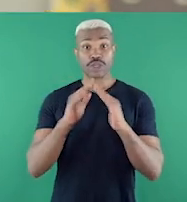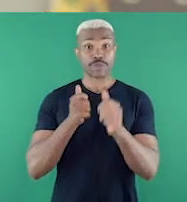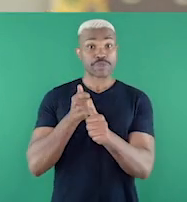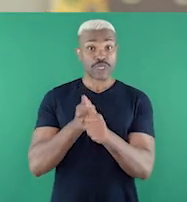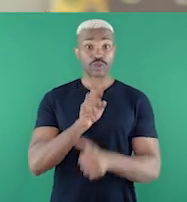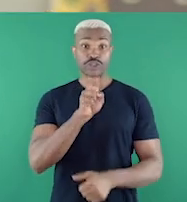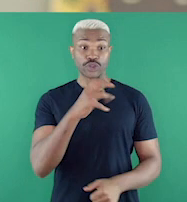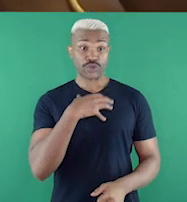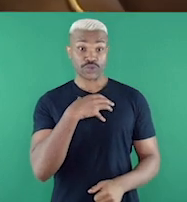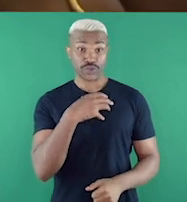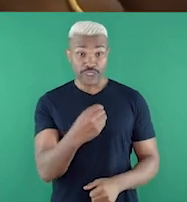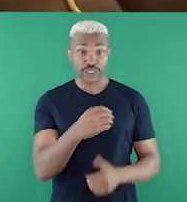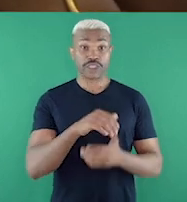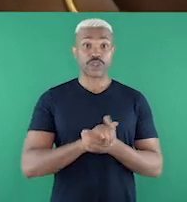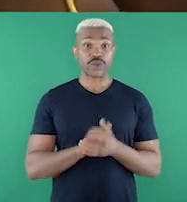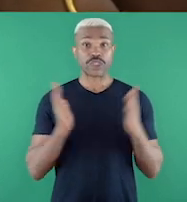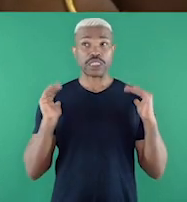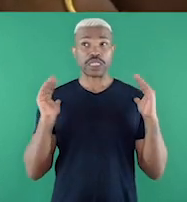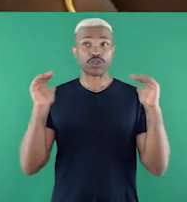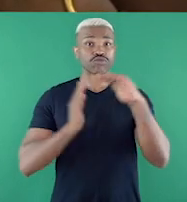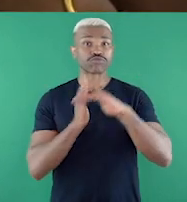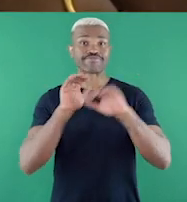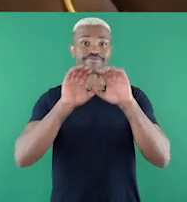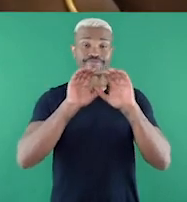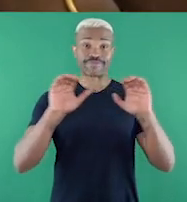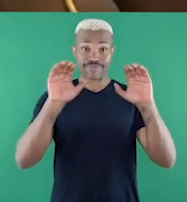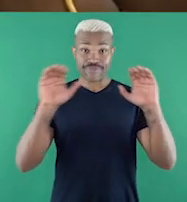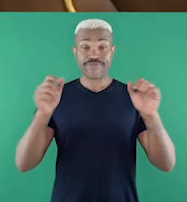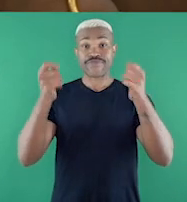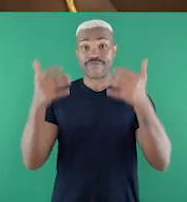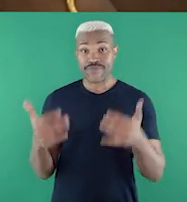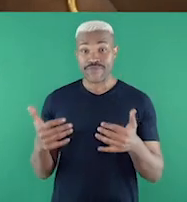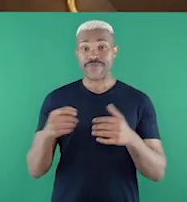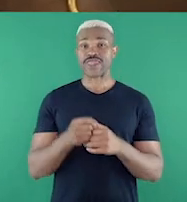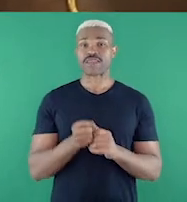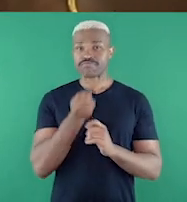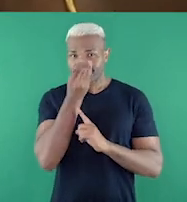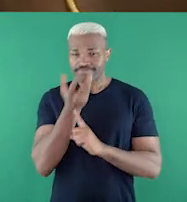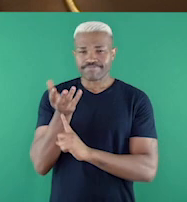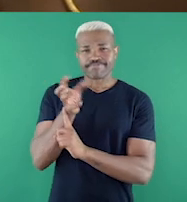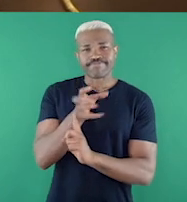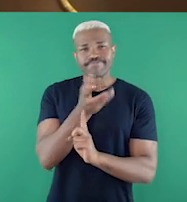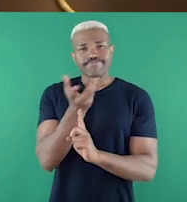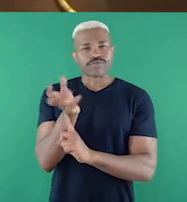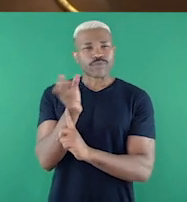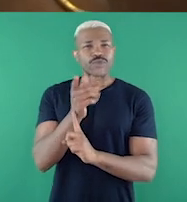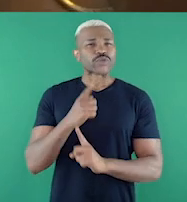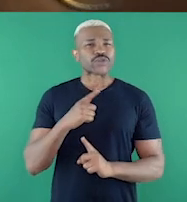e cinco viraram anjinhos lá no céu. Dizia que os girassóis lhe traziam uma